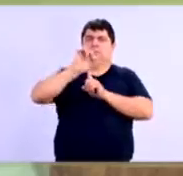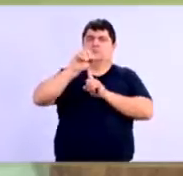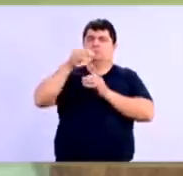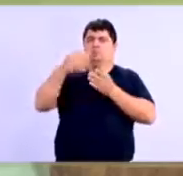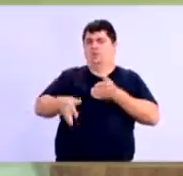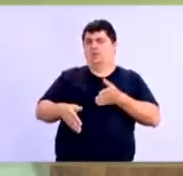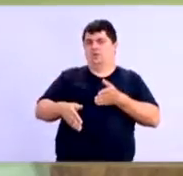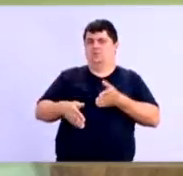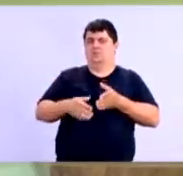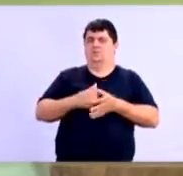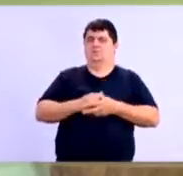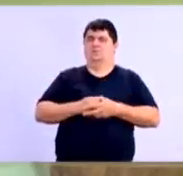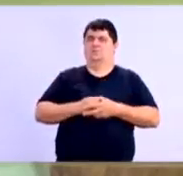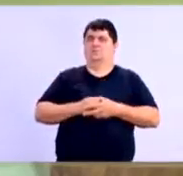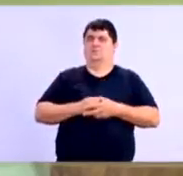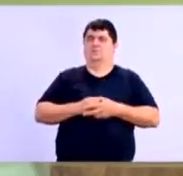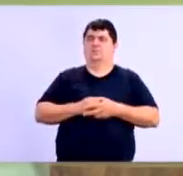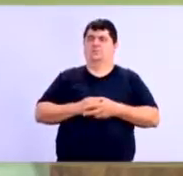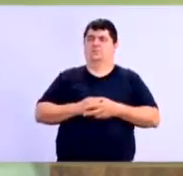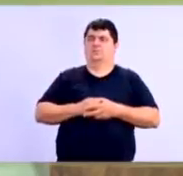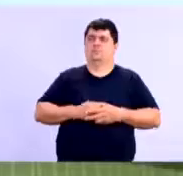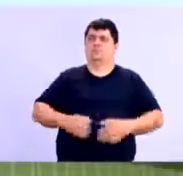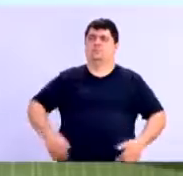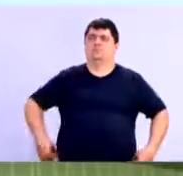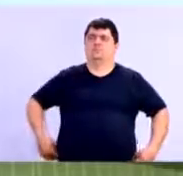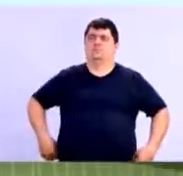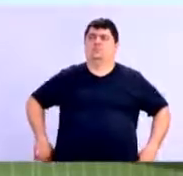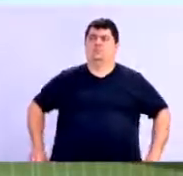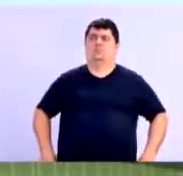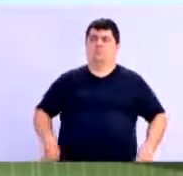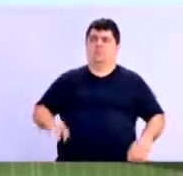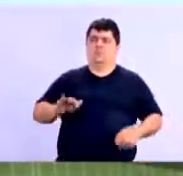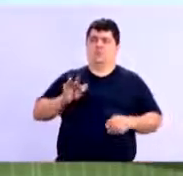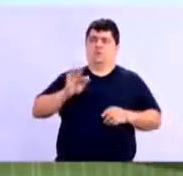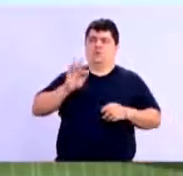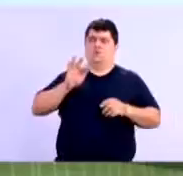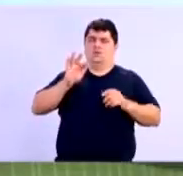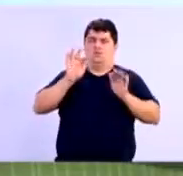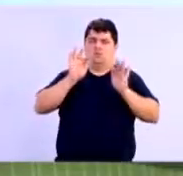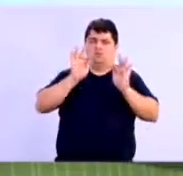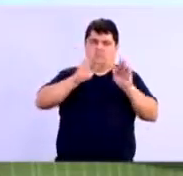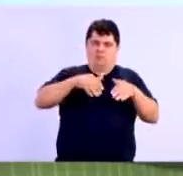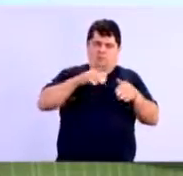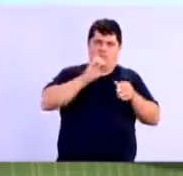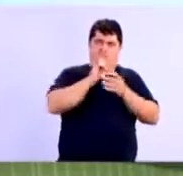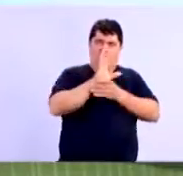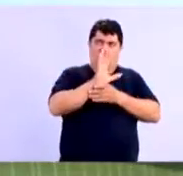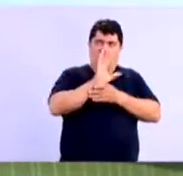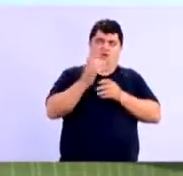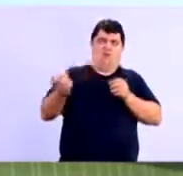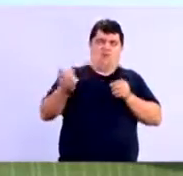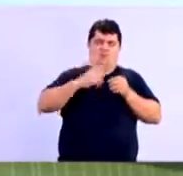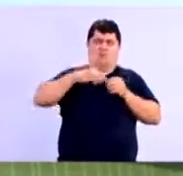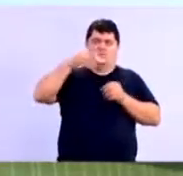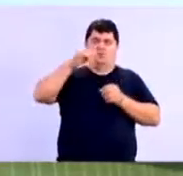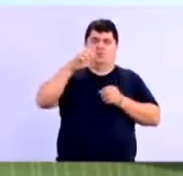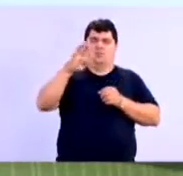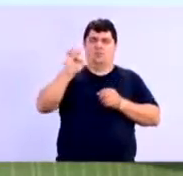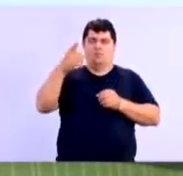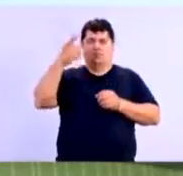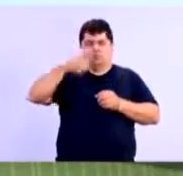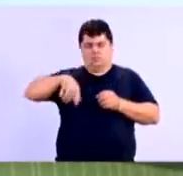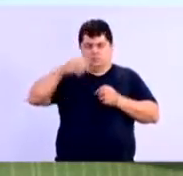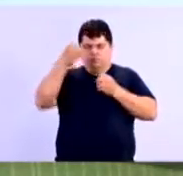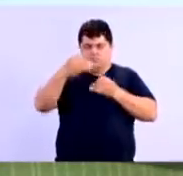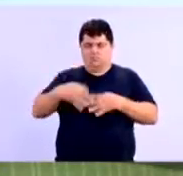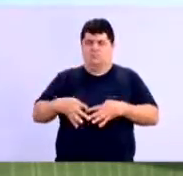essa parte. A gente pode fazer assim, a gente termina, né, os slides e a gente retorna nesse slide da margem, a gente fala de novo sobre